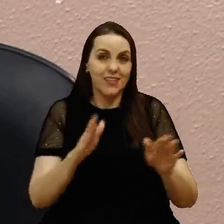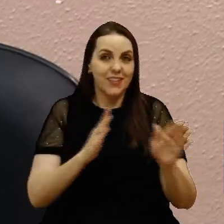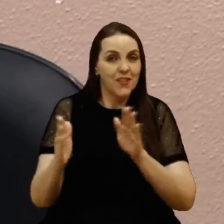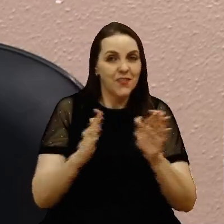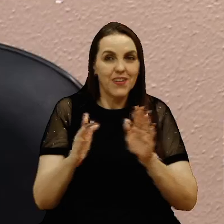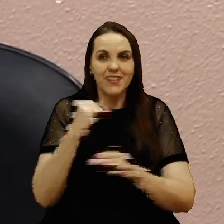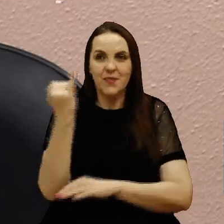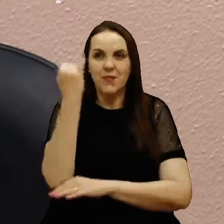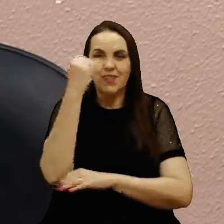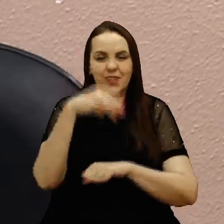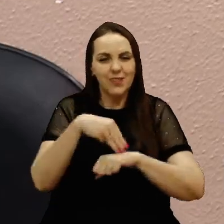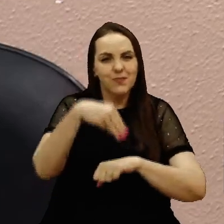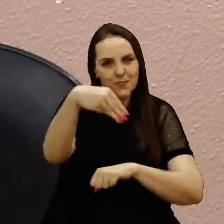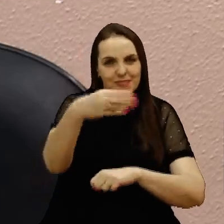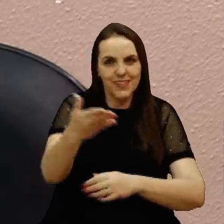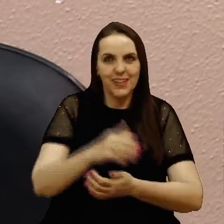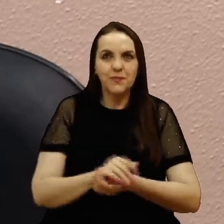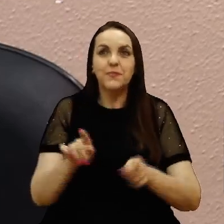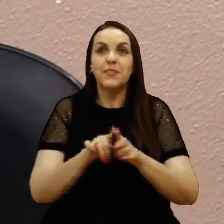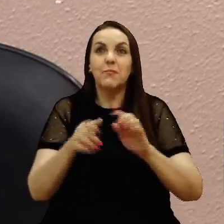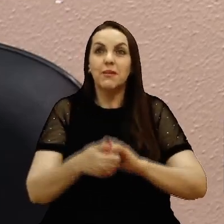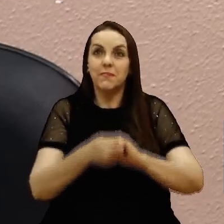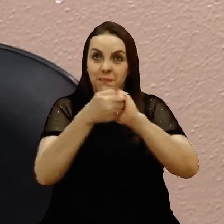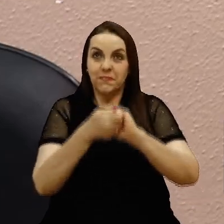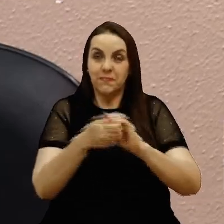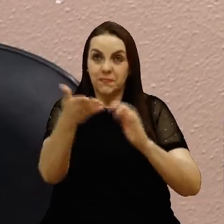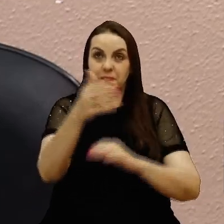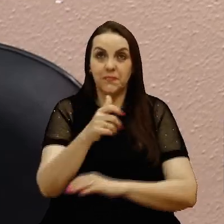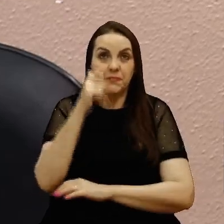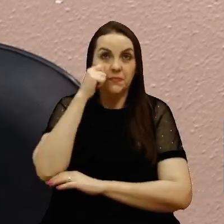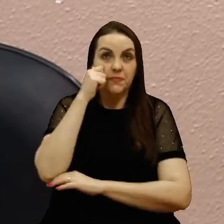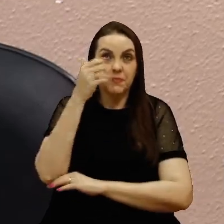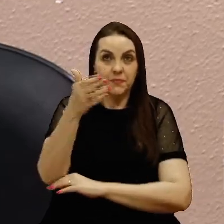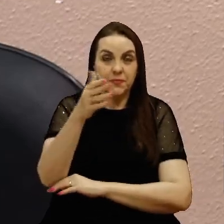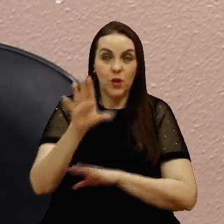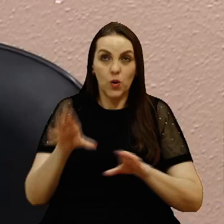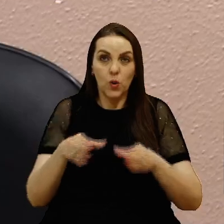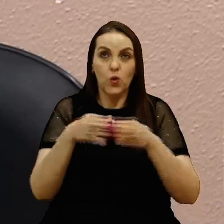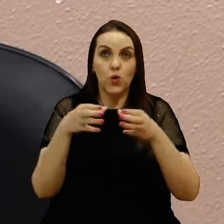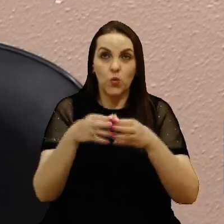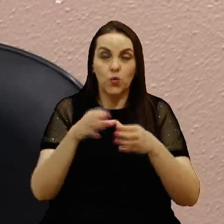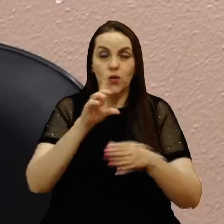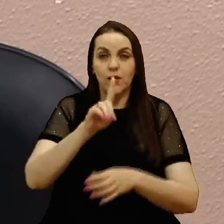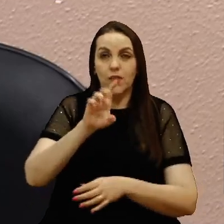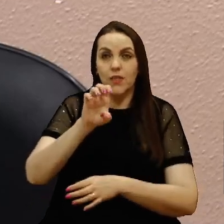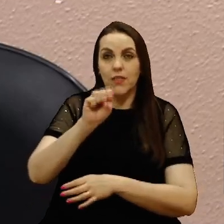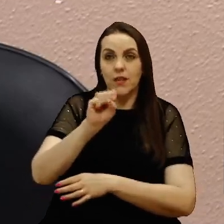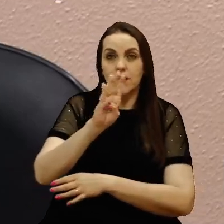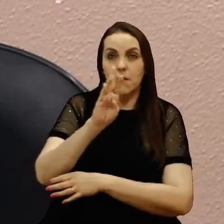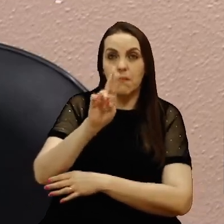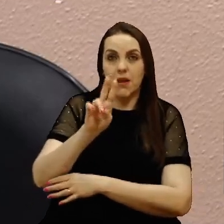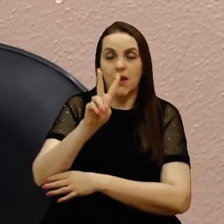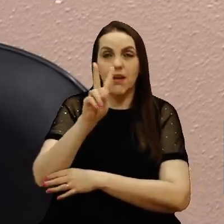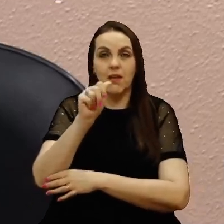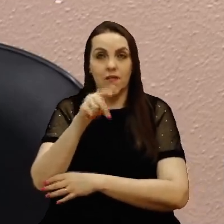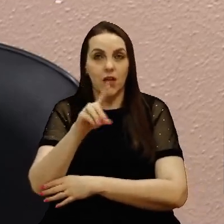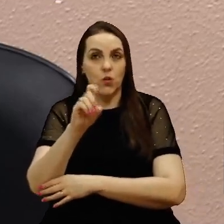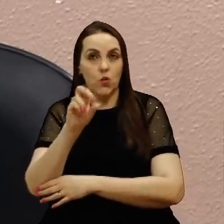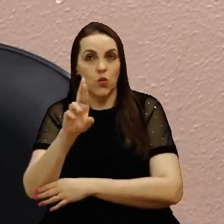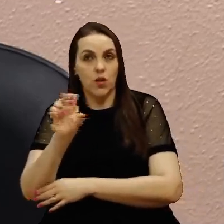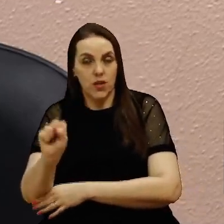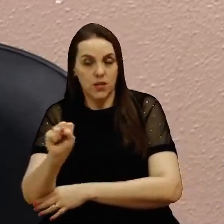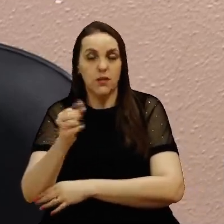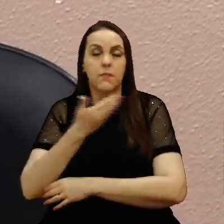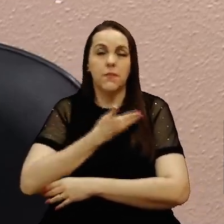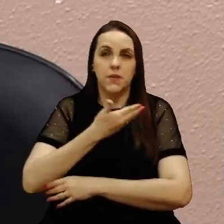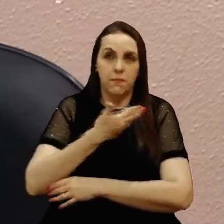etapa do mestrado. Também queria saudar aqui a presença do Clube, né, dos Desbravadores. Tenho meus queridos amigos Miriam e Ayrton, que, com certeza, estão nos